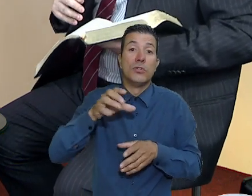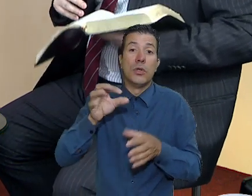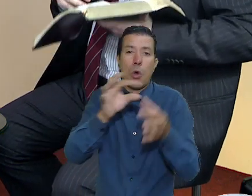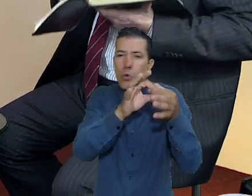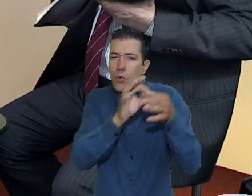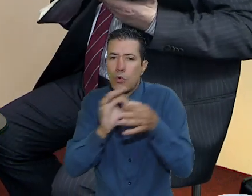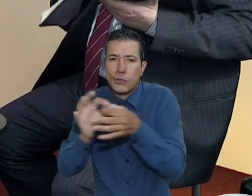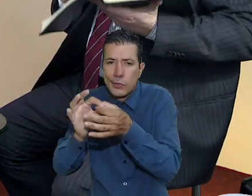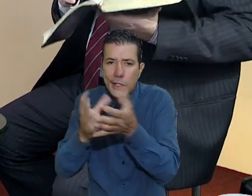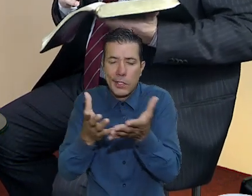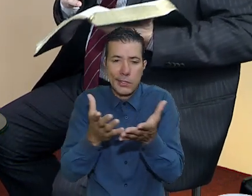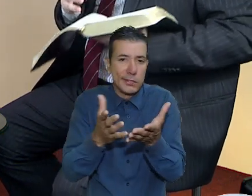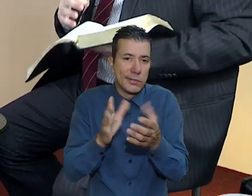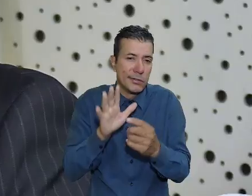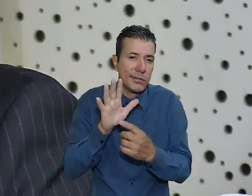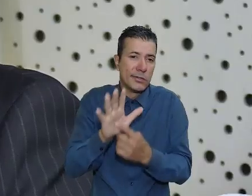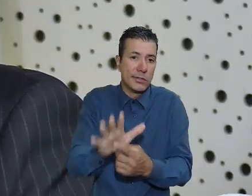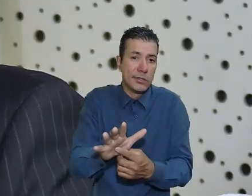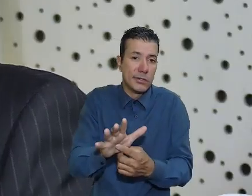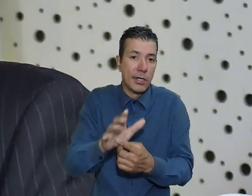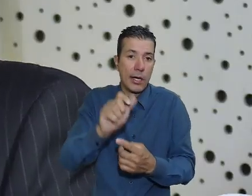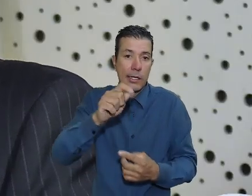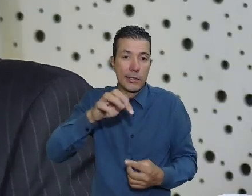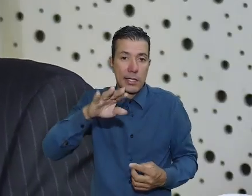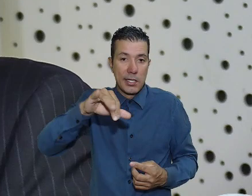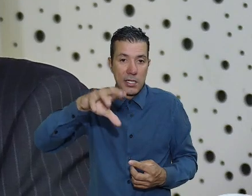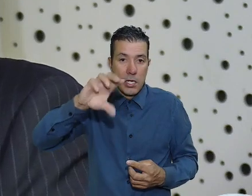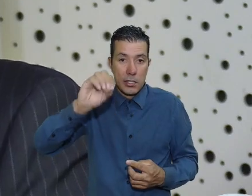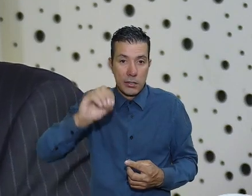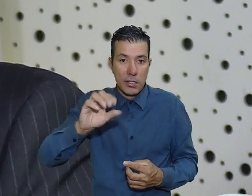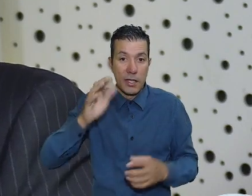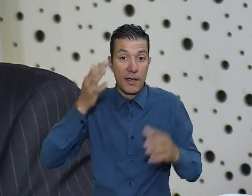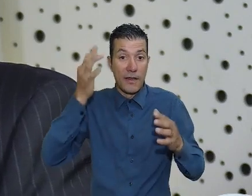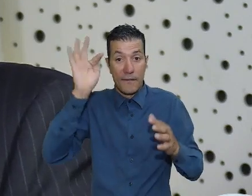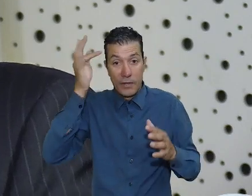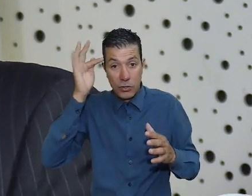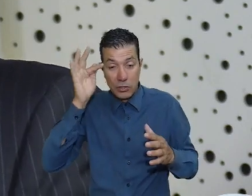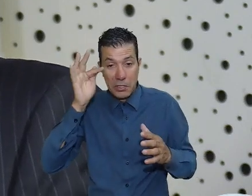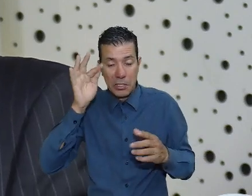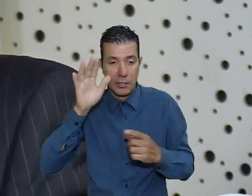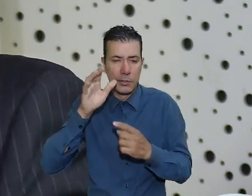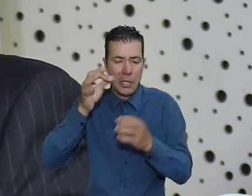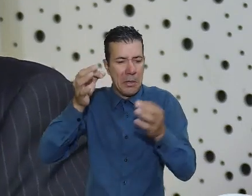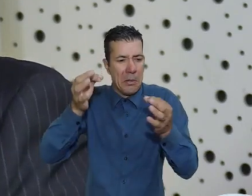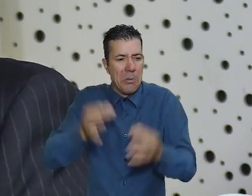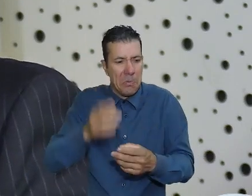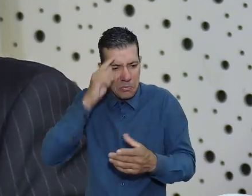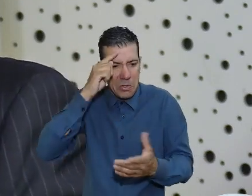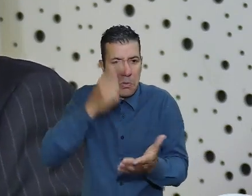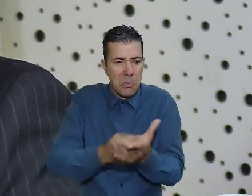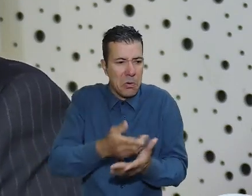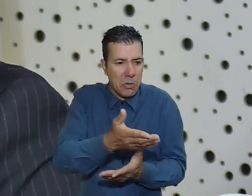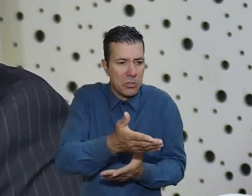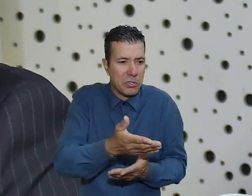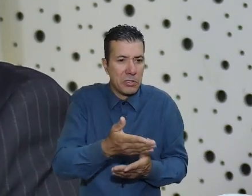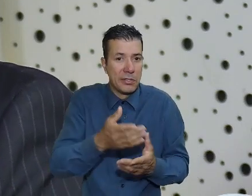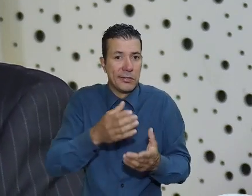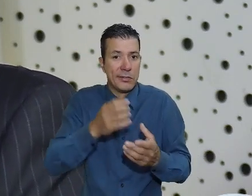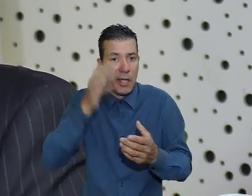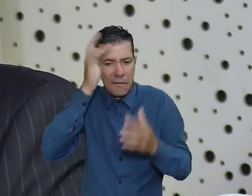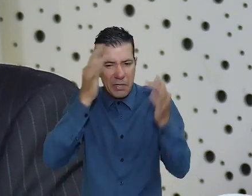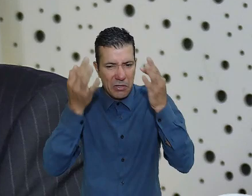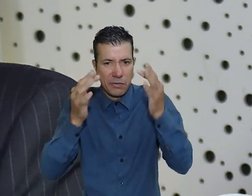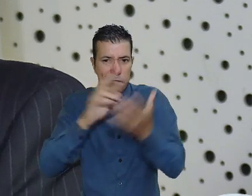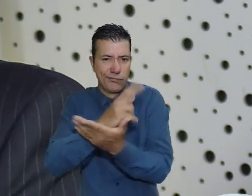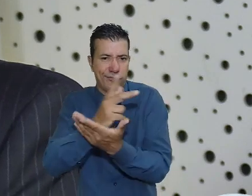conceitos, por exemplo, surgimento do conceito do ateísmo, as filosofias de positivismo e outras filosofias que foram surgindo dentro da